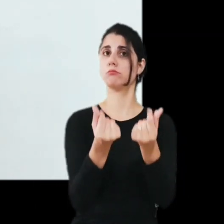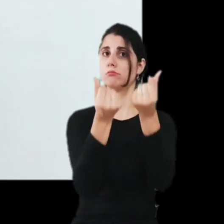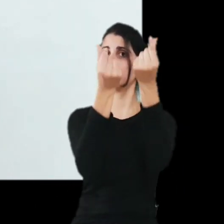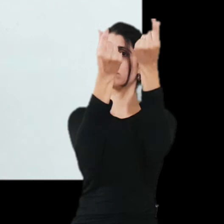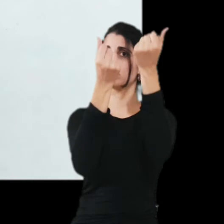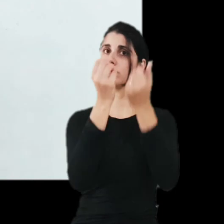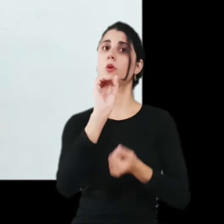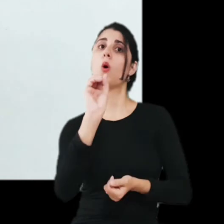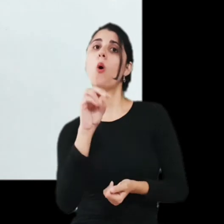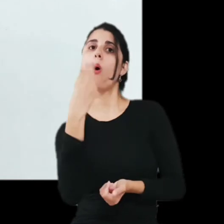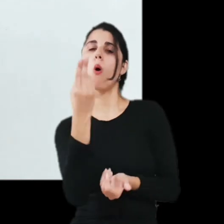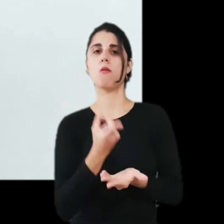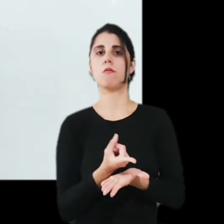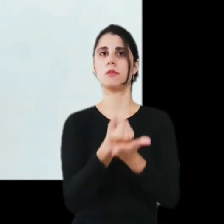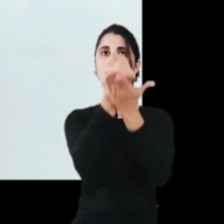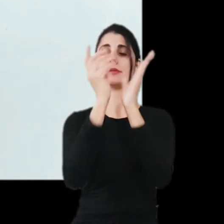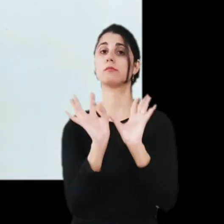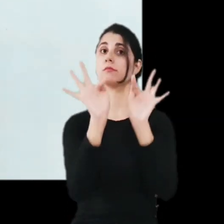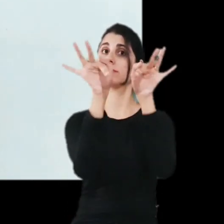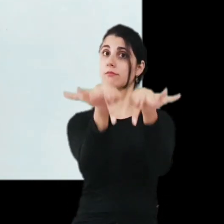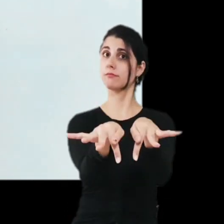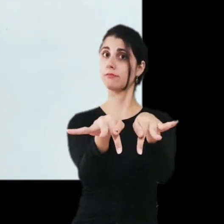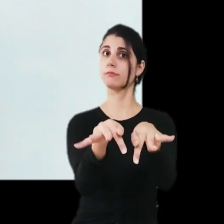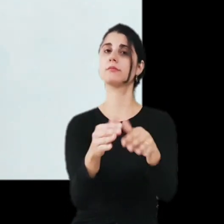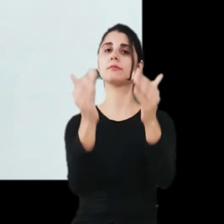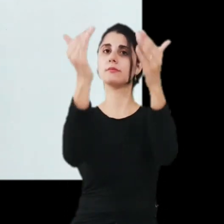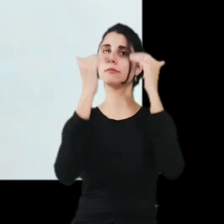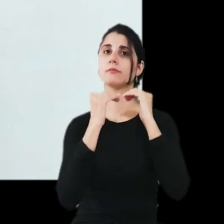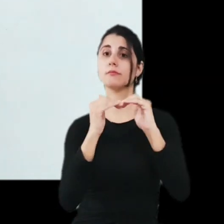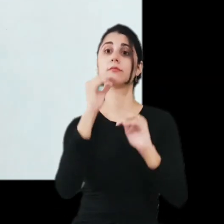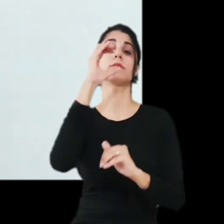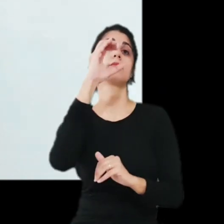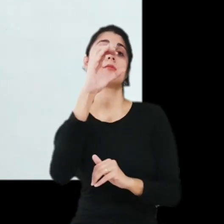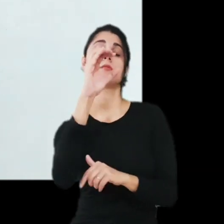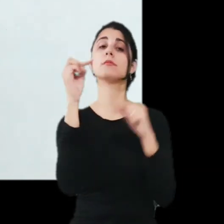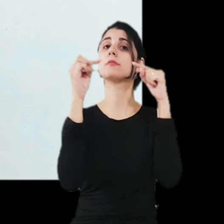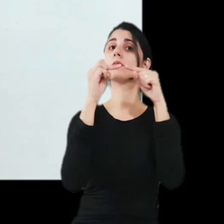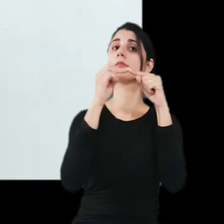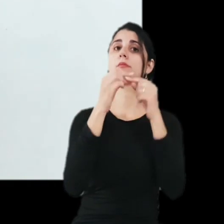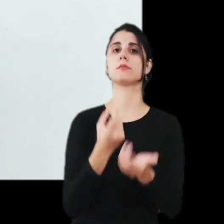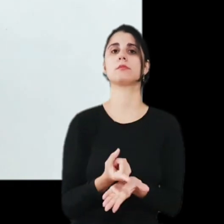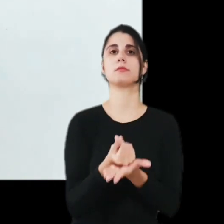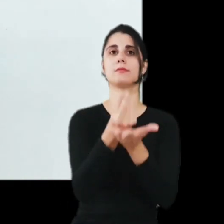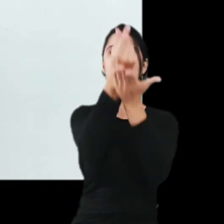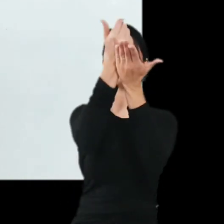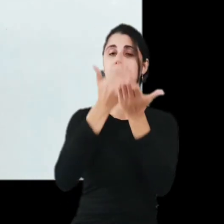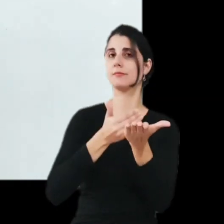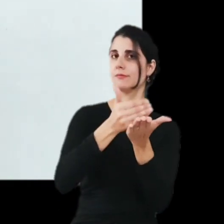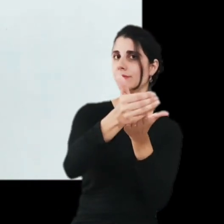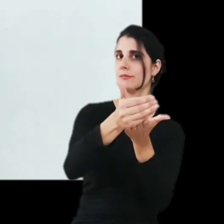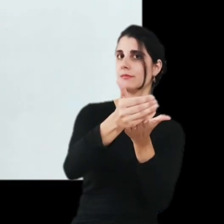ou capital final. C é o capital inicial